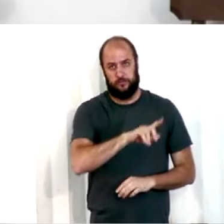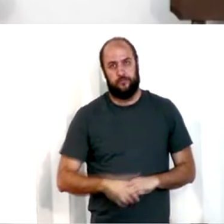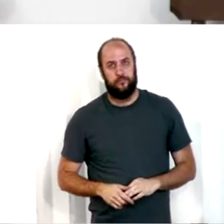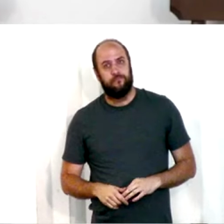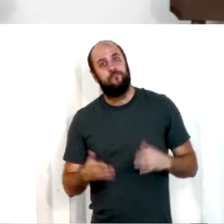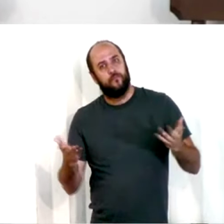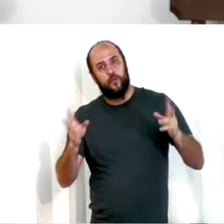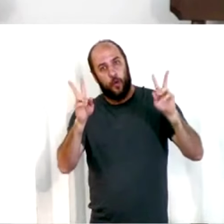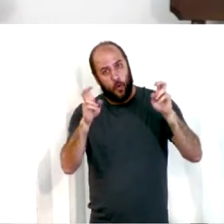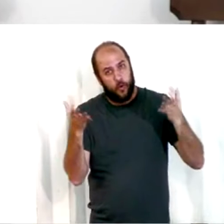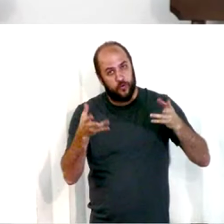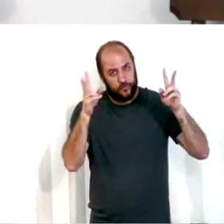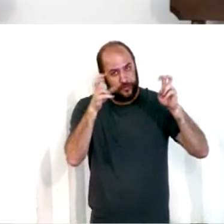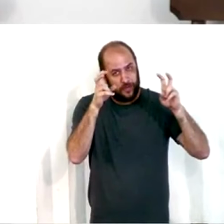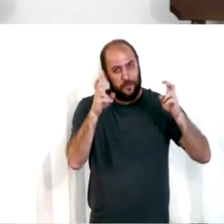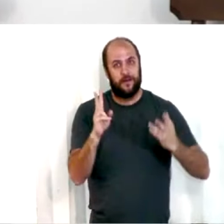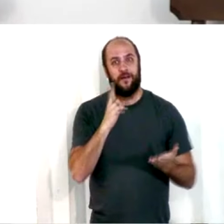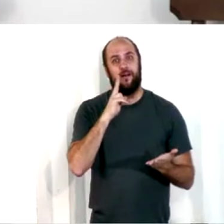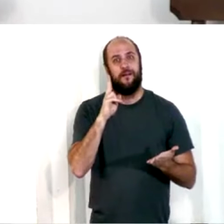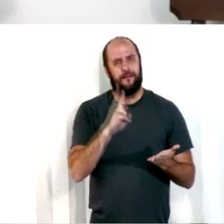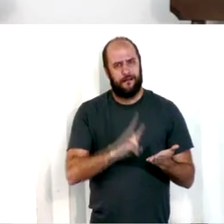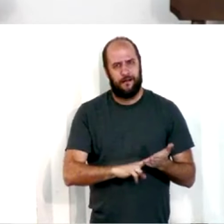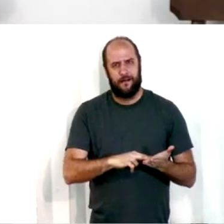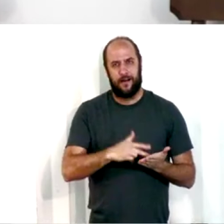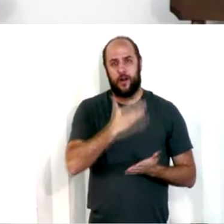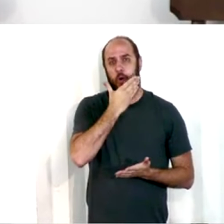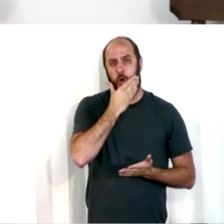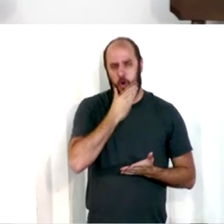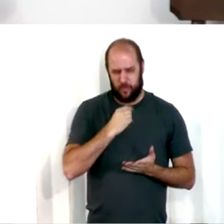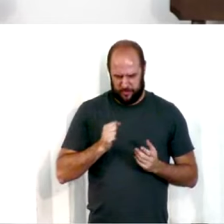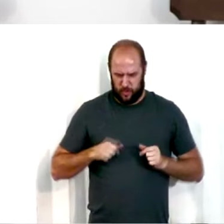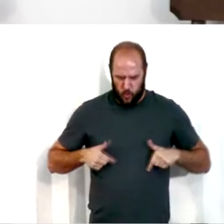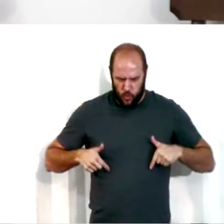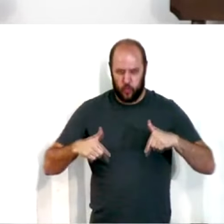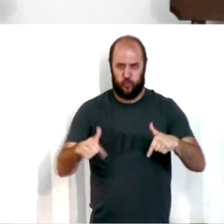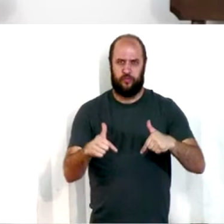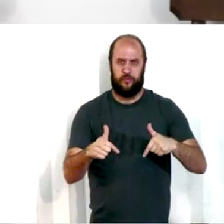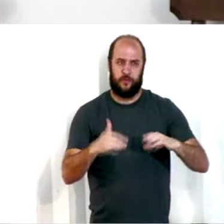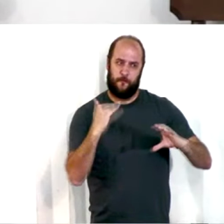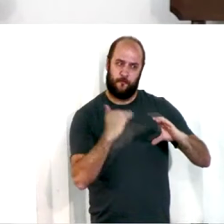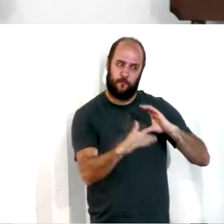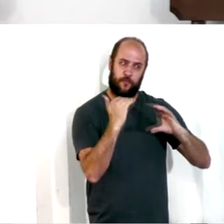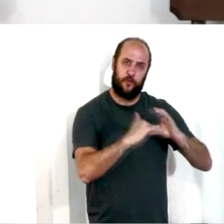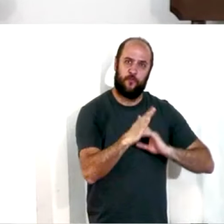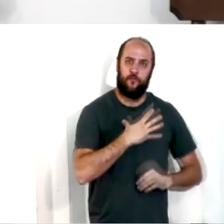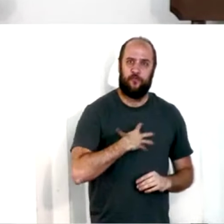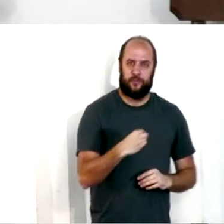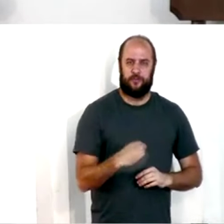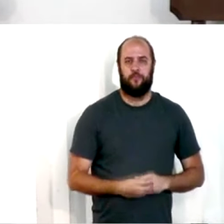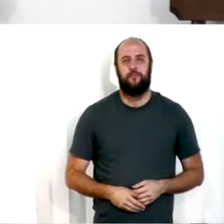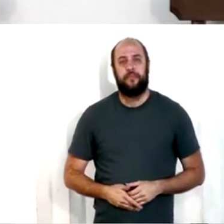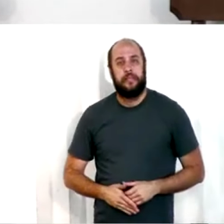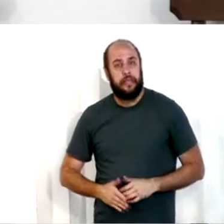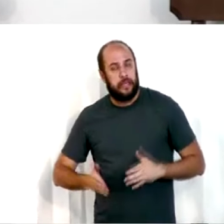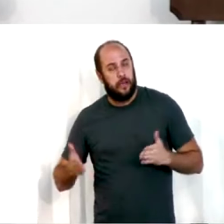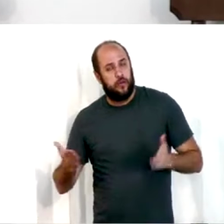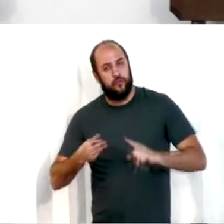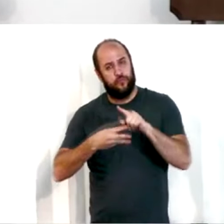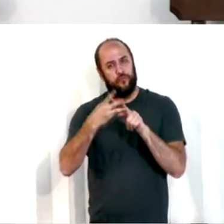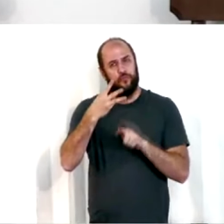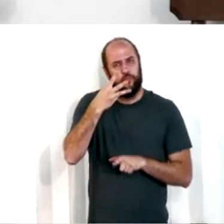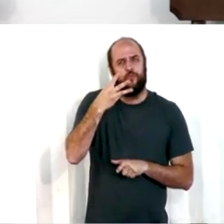noite é Carta de um Guerreiro aos seus filhos. Eu quero falar de 3 aspectos que Paulo deixa claro